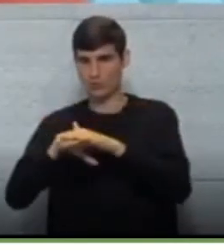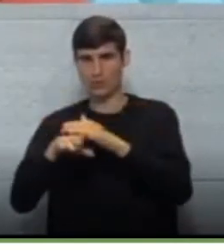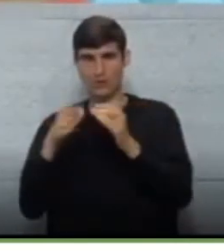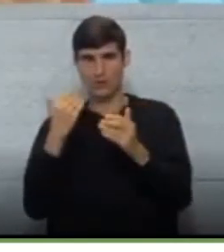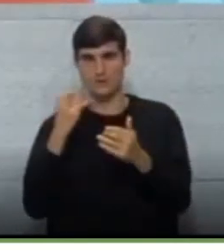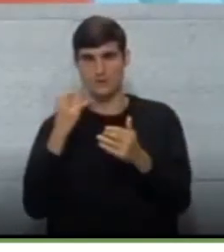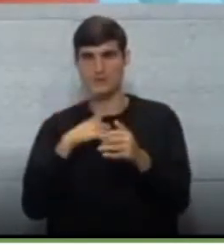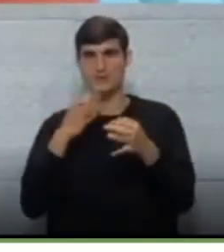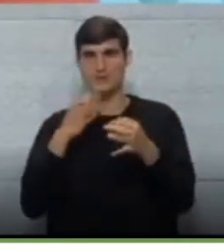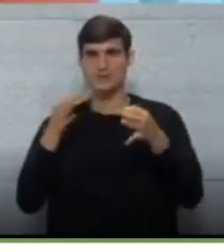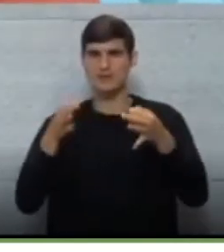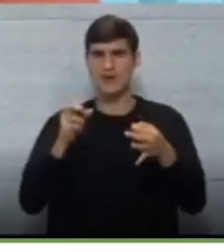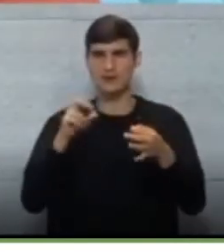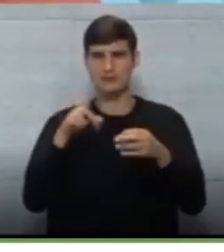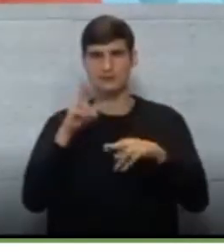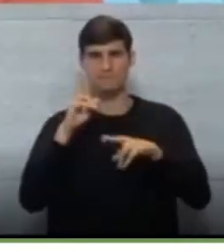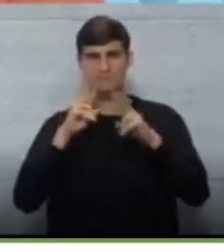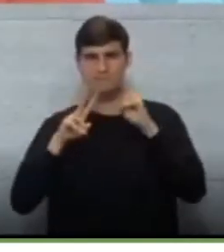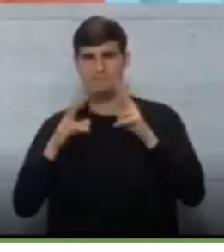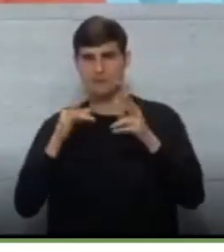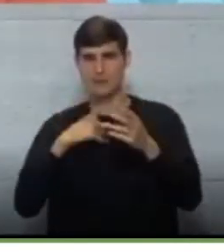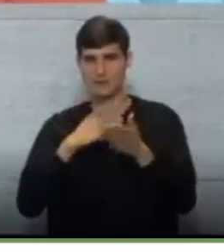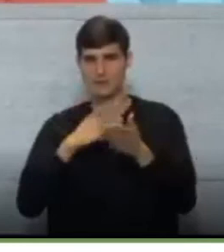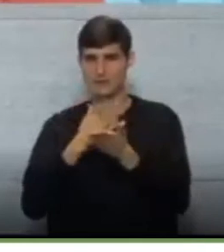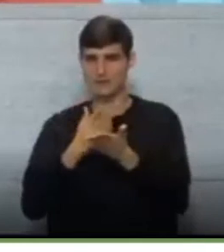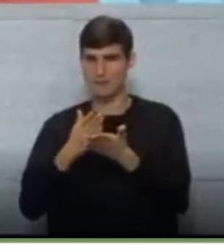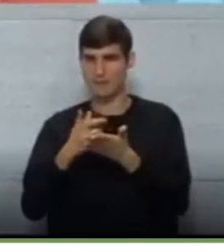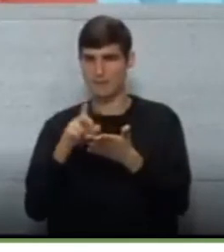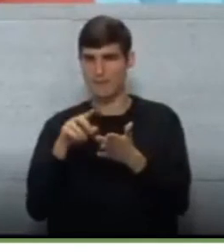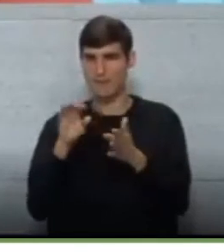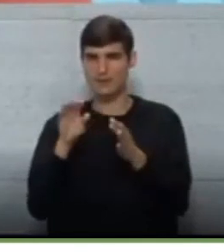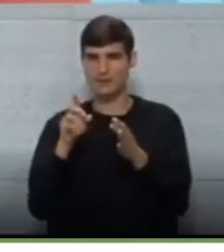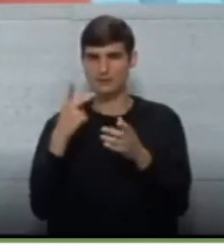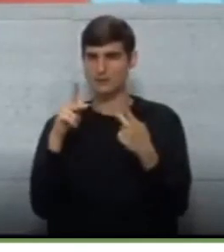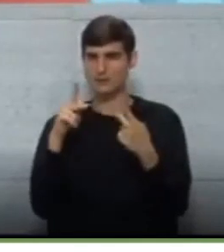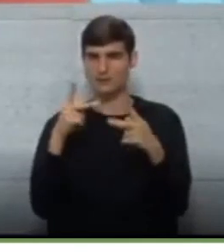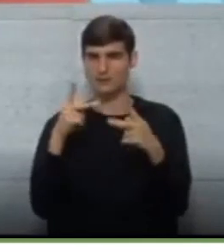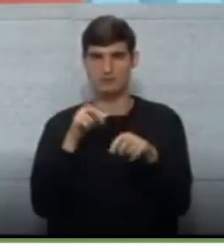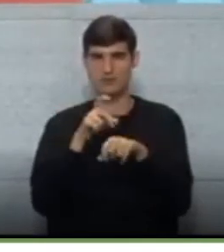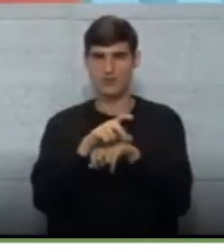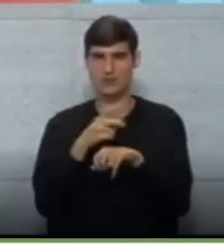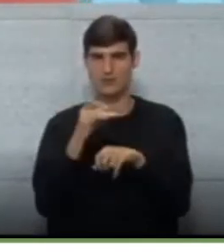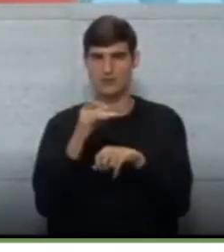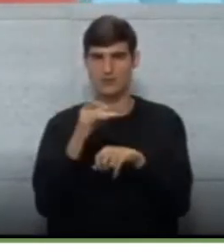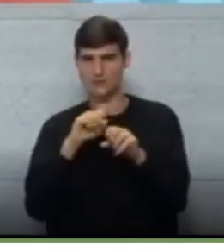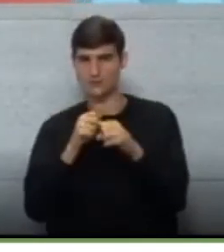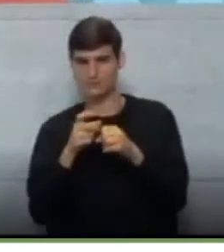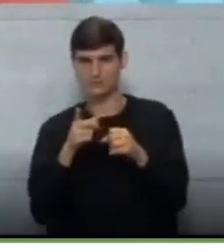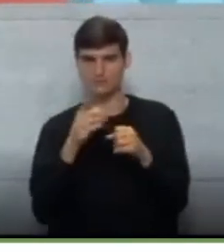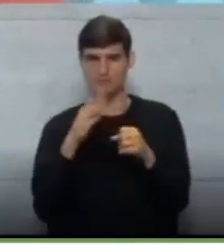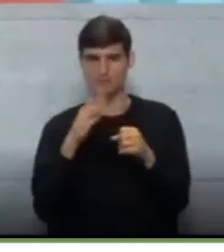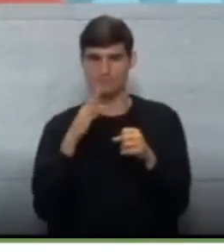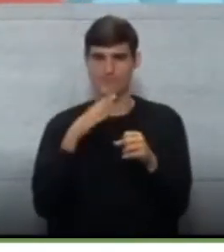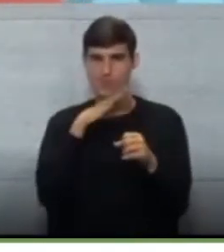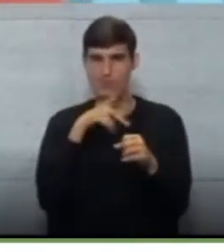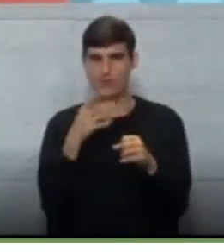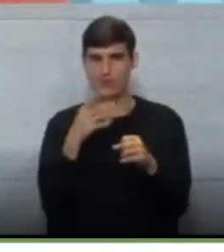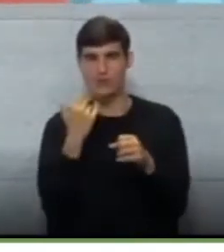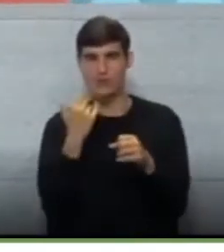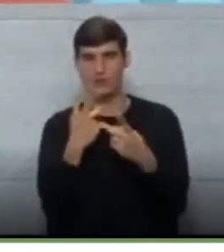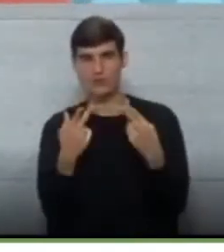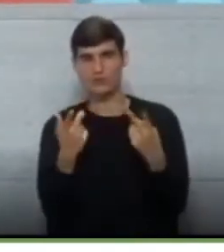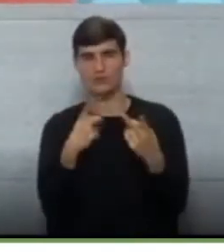forma correta, se a gente consegue visualizar ali procedimentos microbiológicos que podem estar gerando degradação do alimento, contaminação desse alimento.